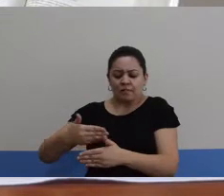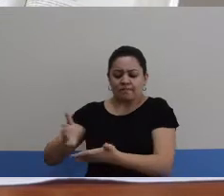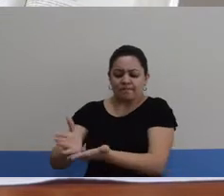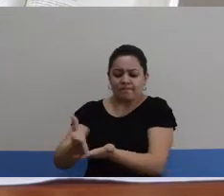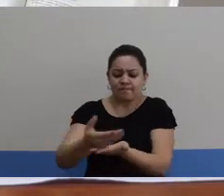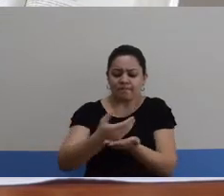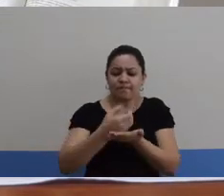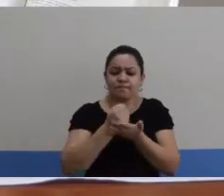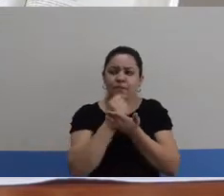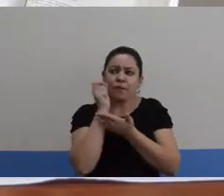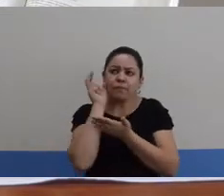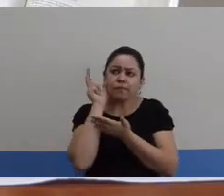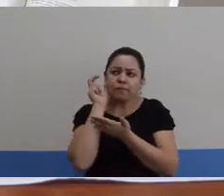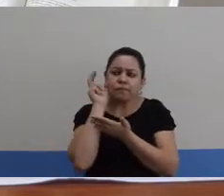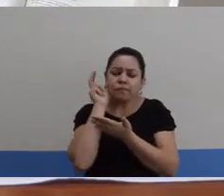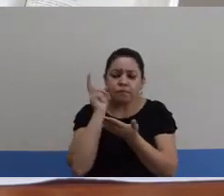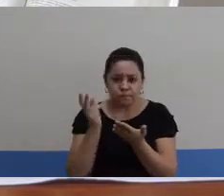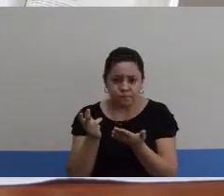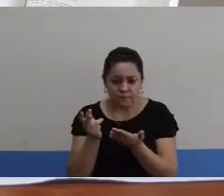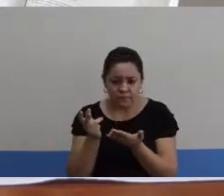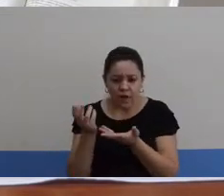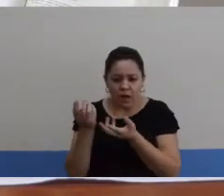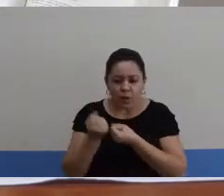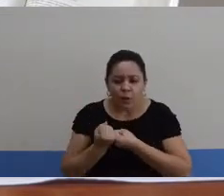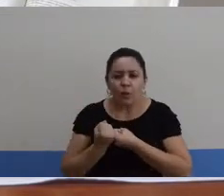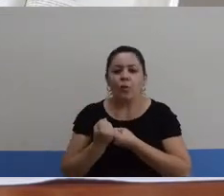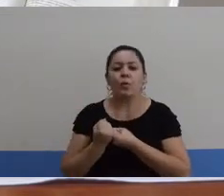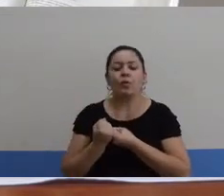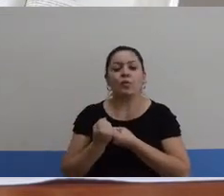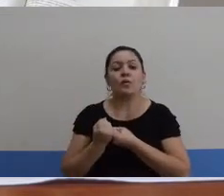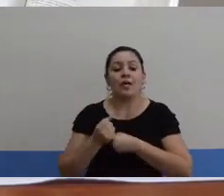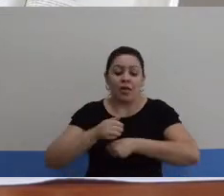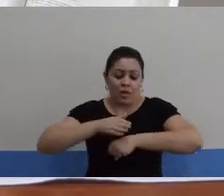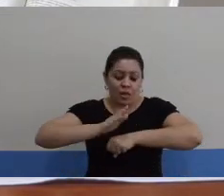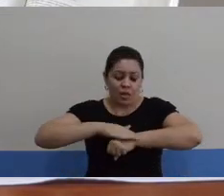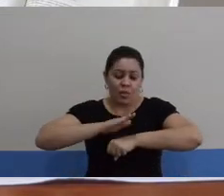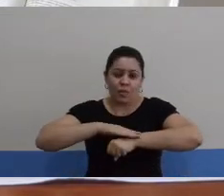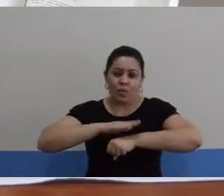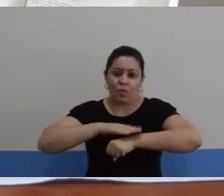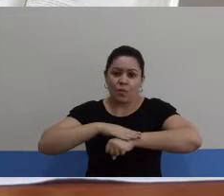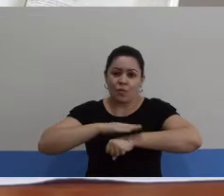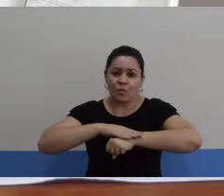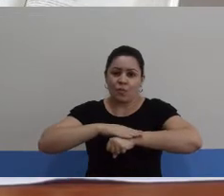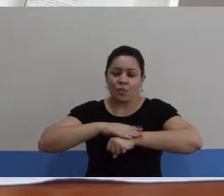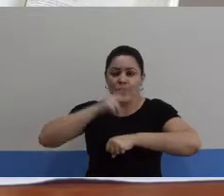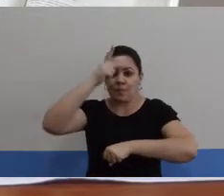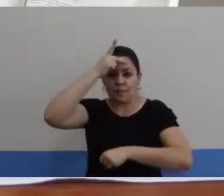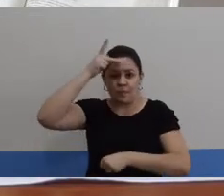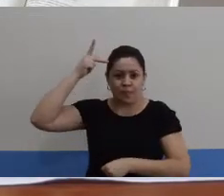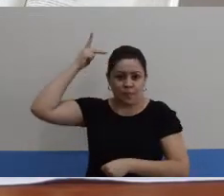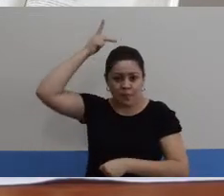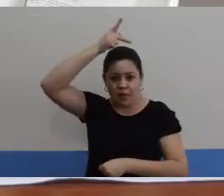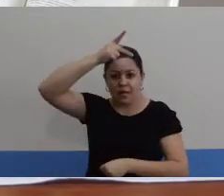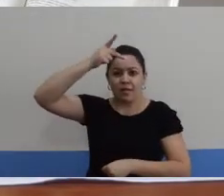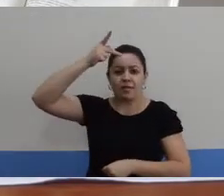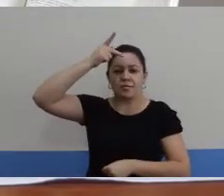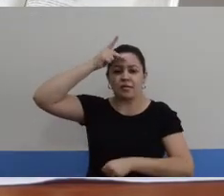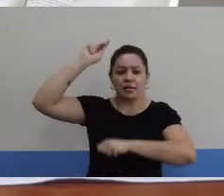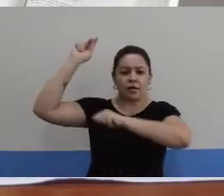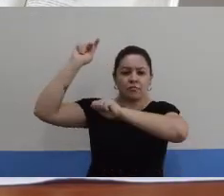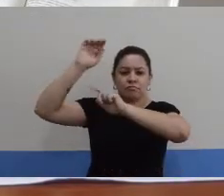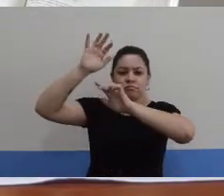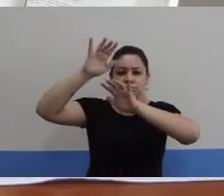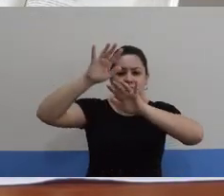Mas chegou um momento, como o Concílio Vaticano II, um momento de Pentecostes, e que continuamos para a igreja, como